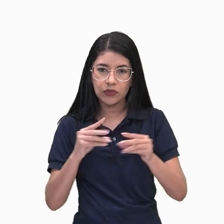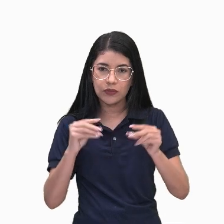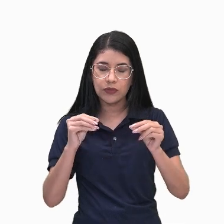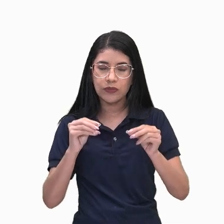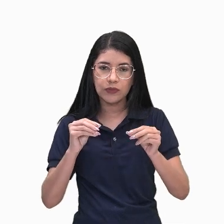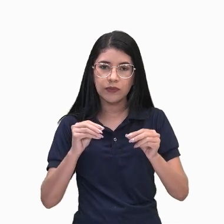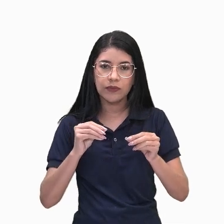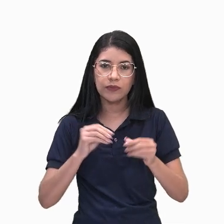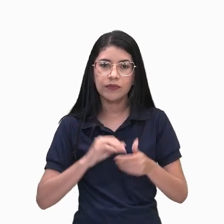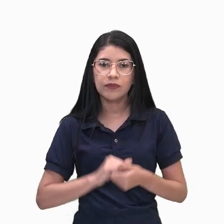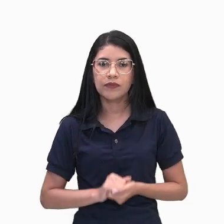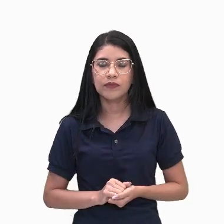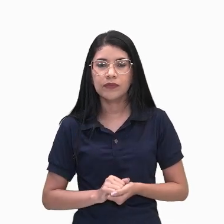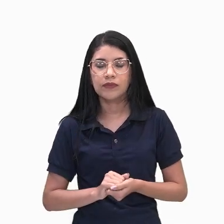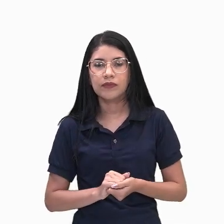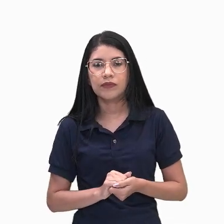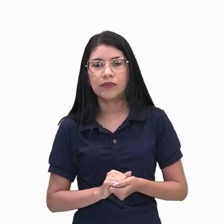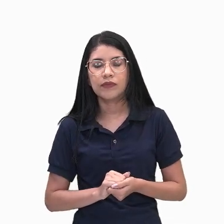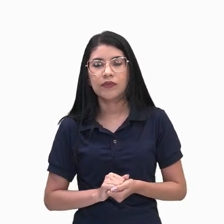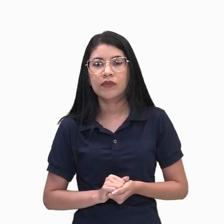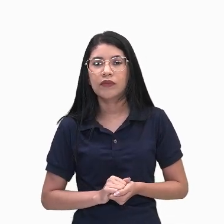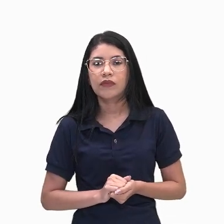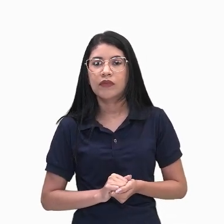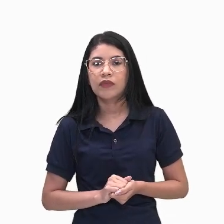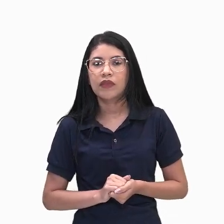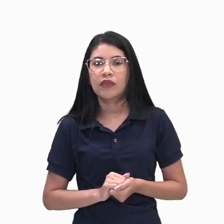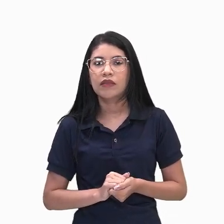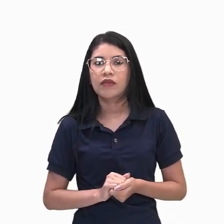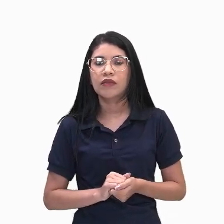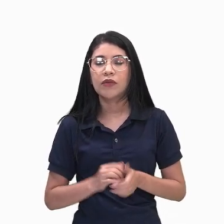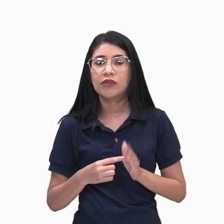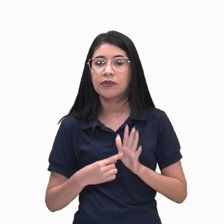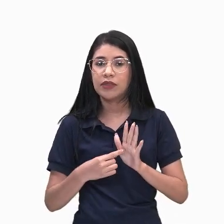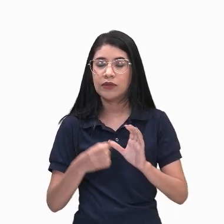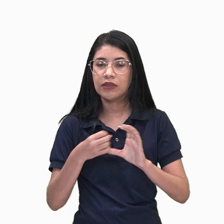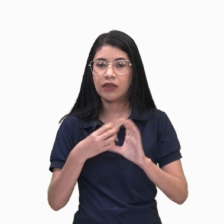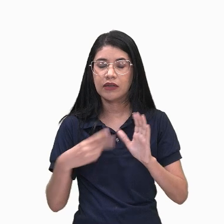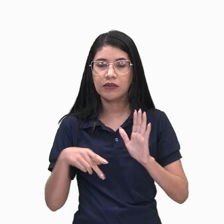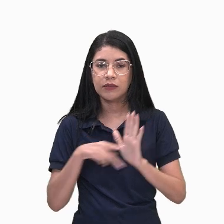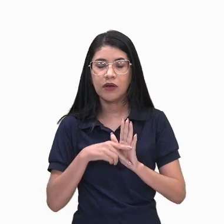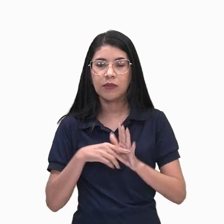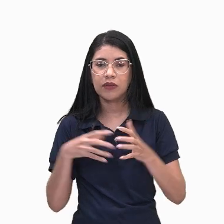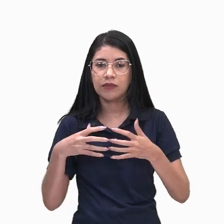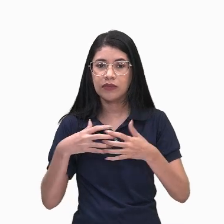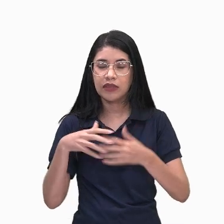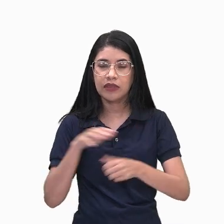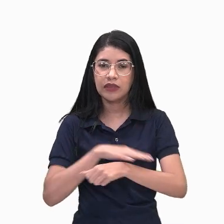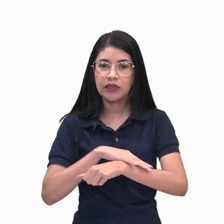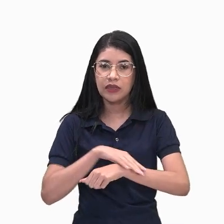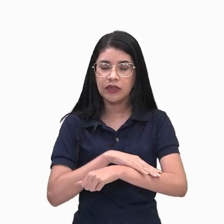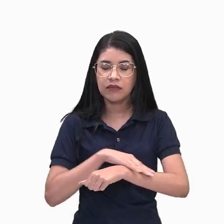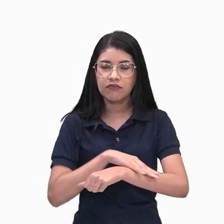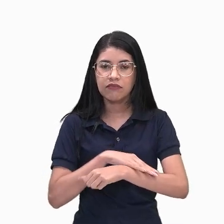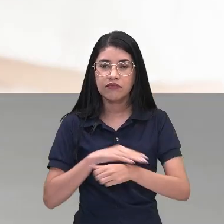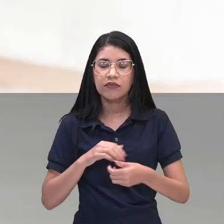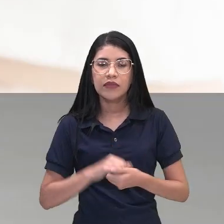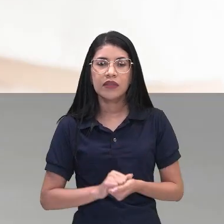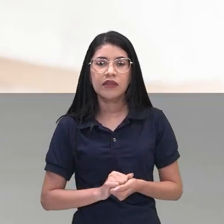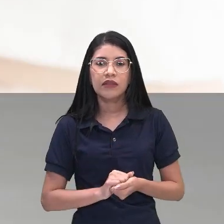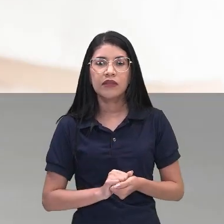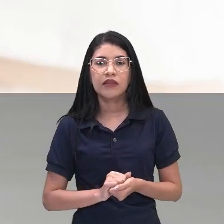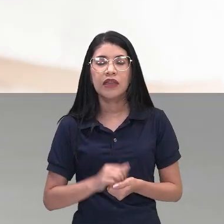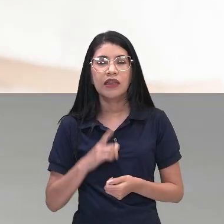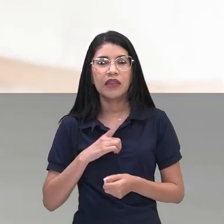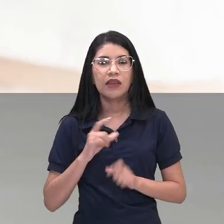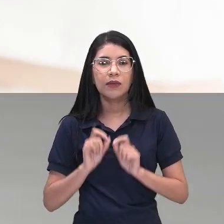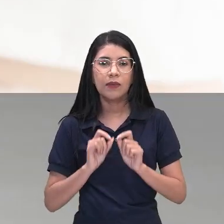visualizar na imagem. Vimos aí as características do tecido epitelial, né, são características específicas do tecido que vão dar as